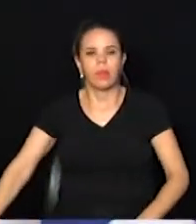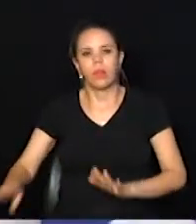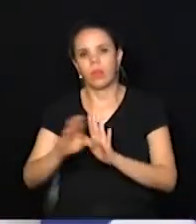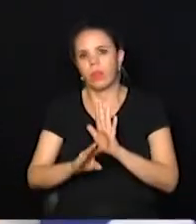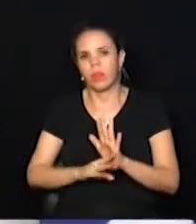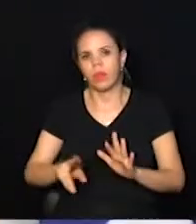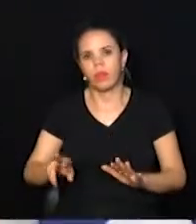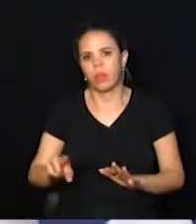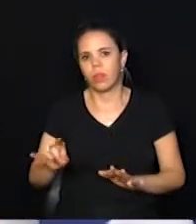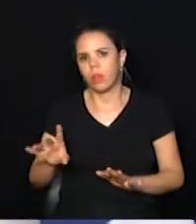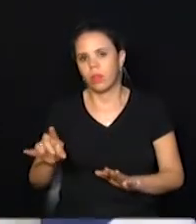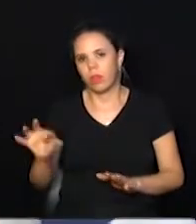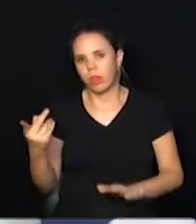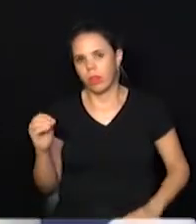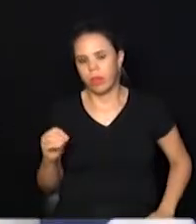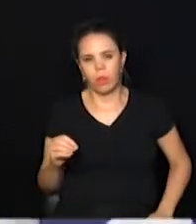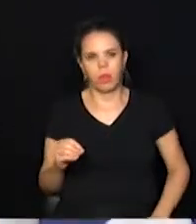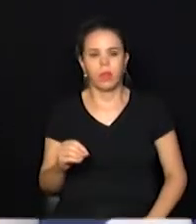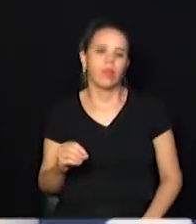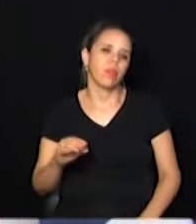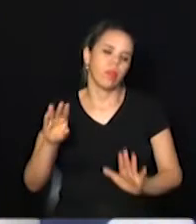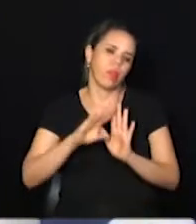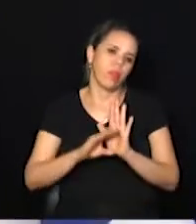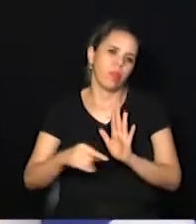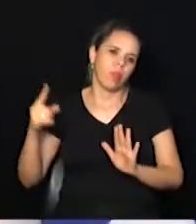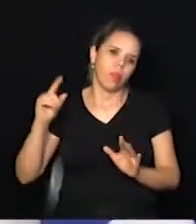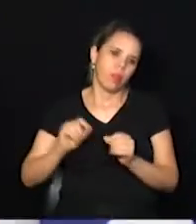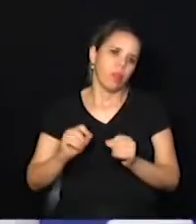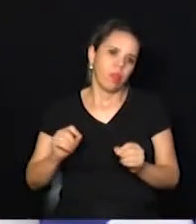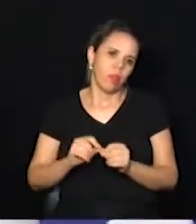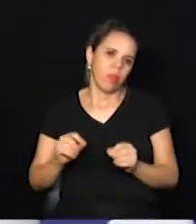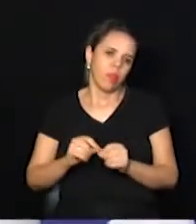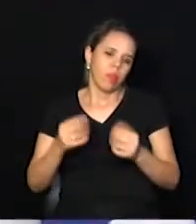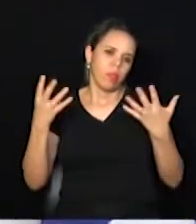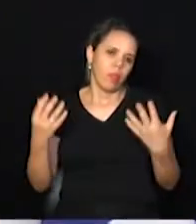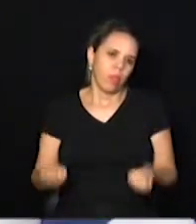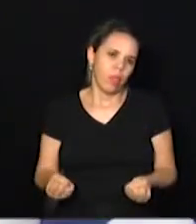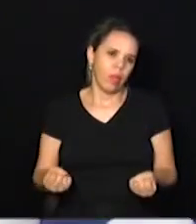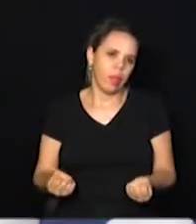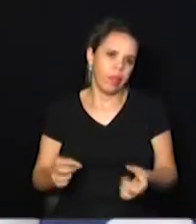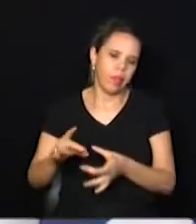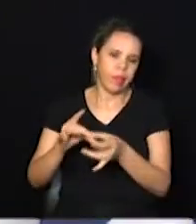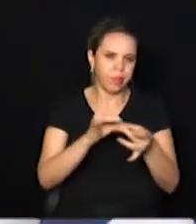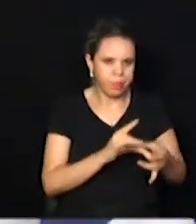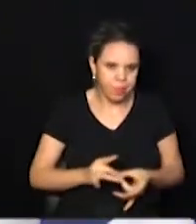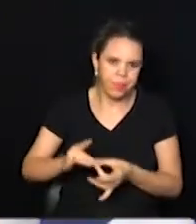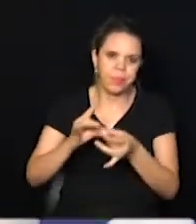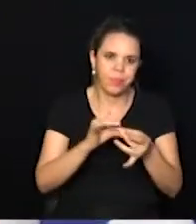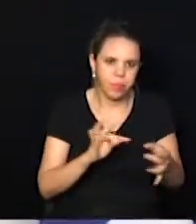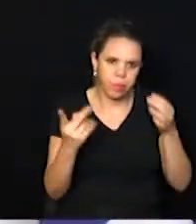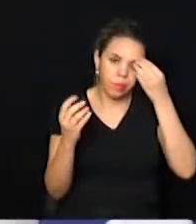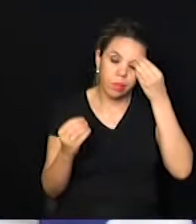o programa só do Toninho, foi um programa que foi assumido em conjunto, mas o